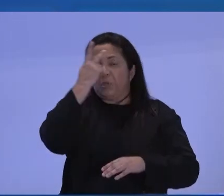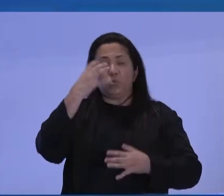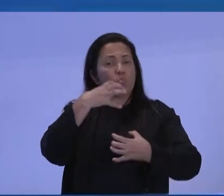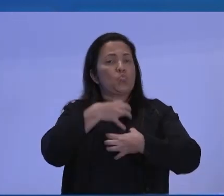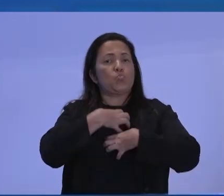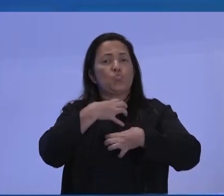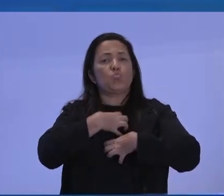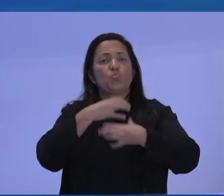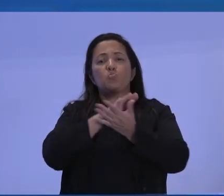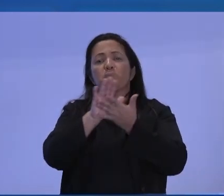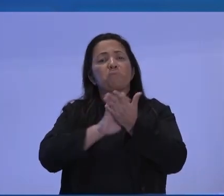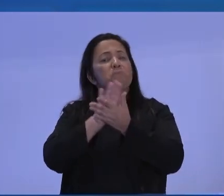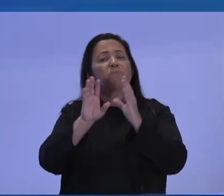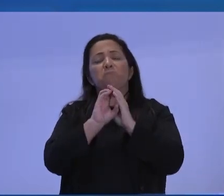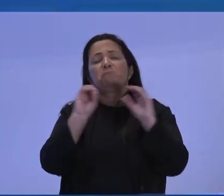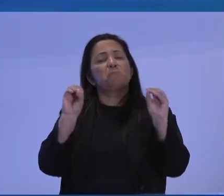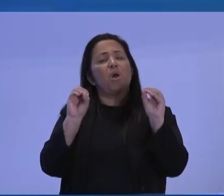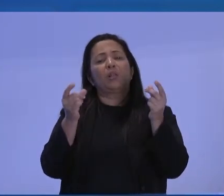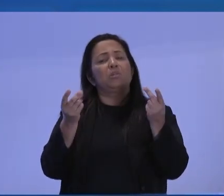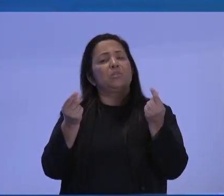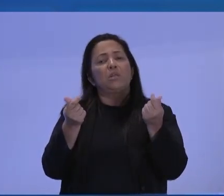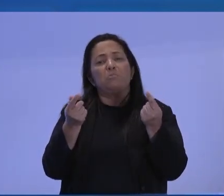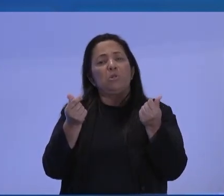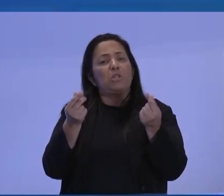tem alteração da sensibilidade.